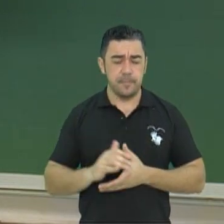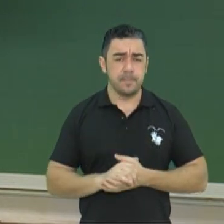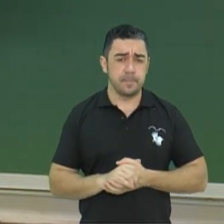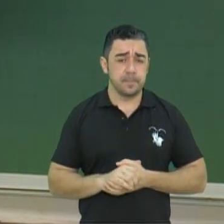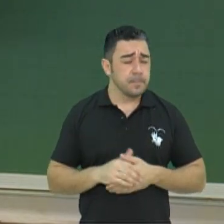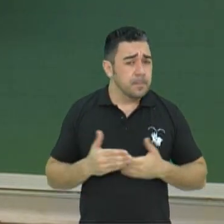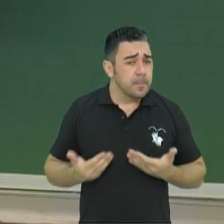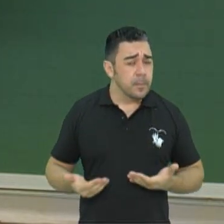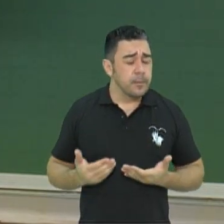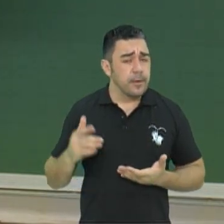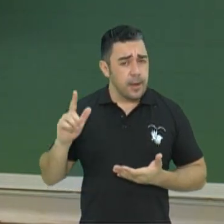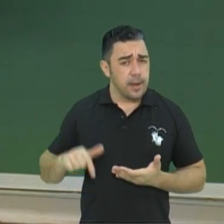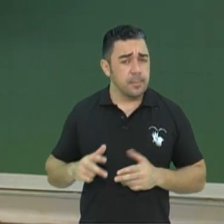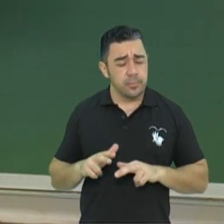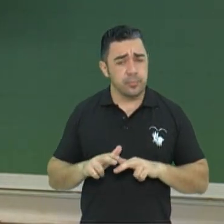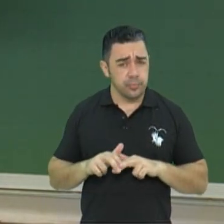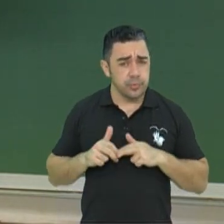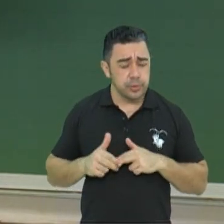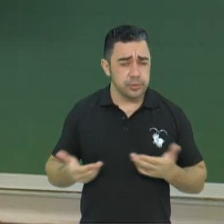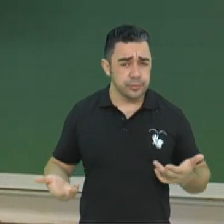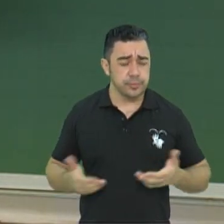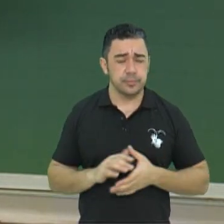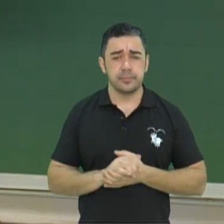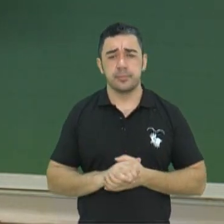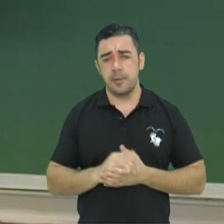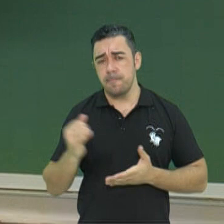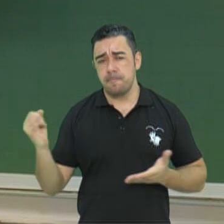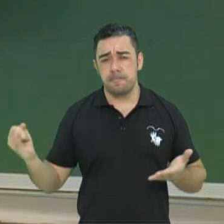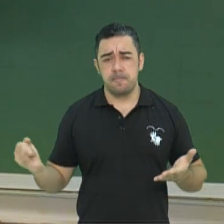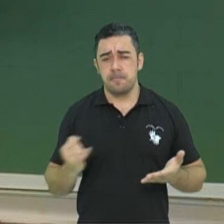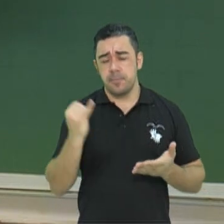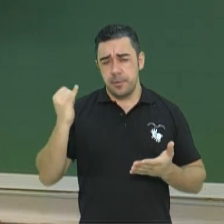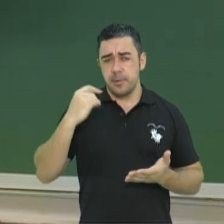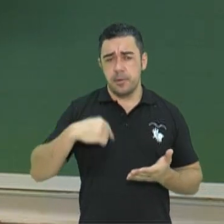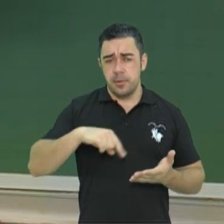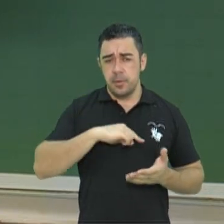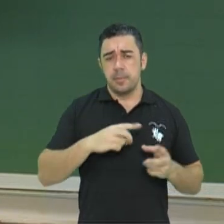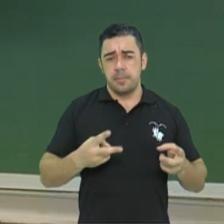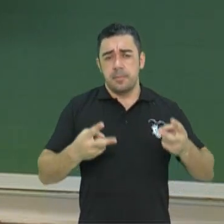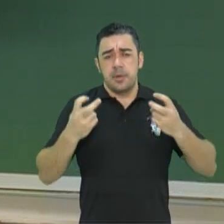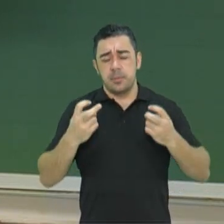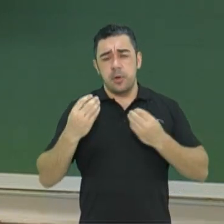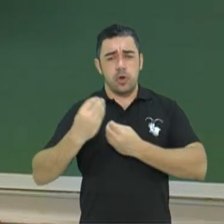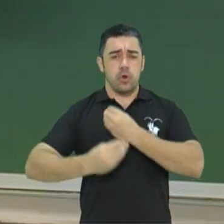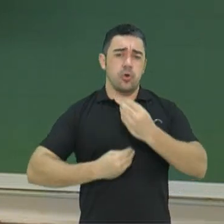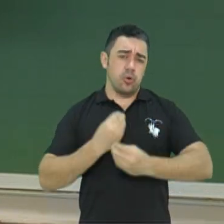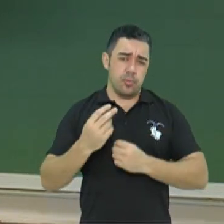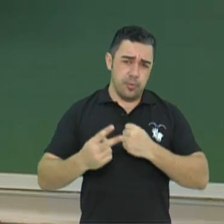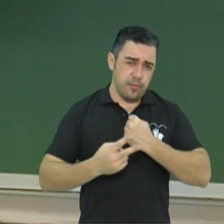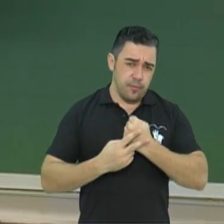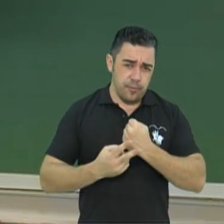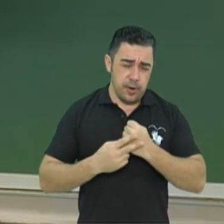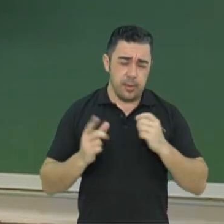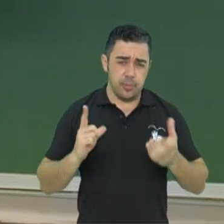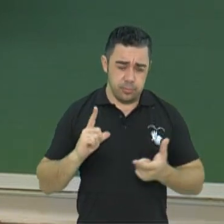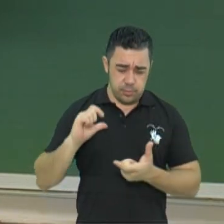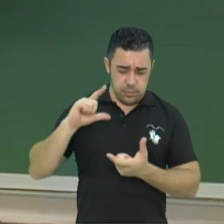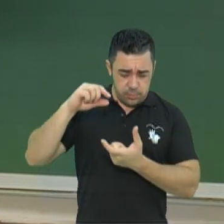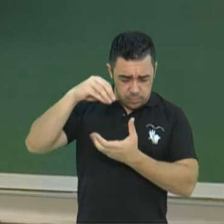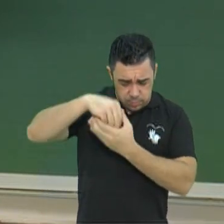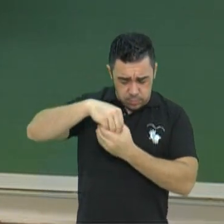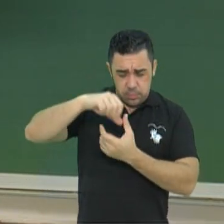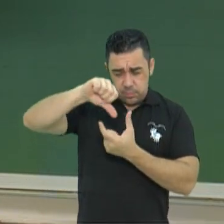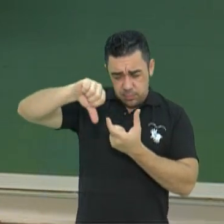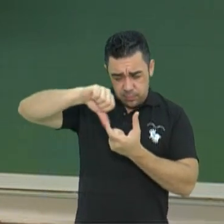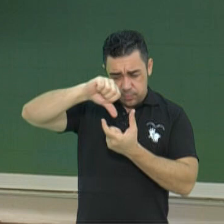enfim, todo esse trabalho. Então, muito importante nós percebermos como o verbo está colocado ali dentro